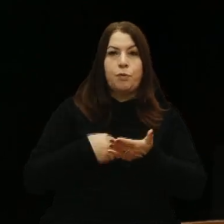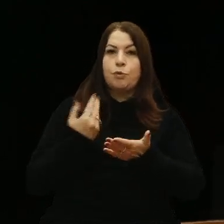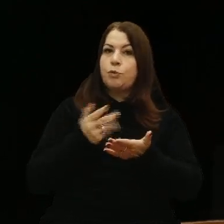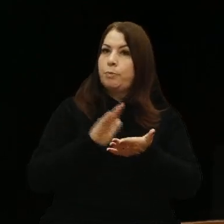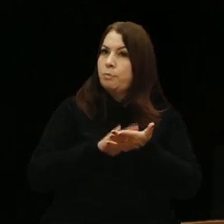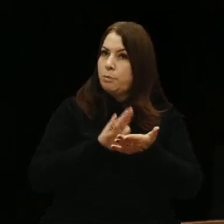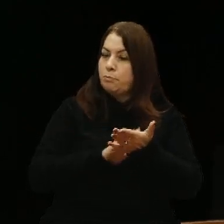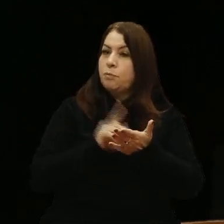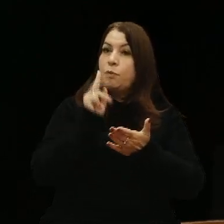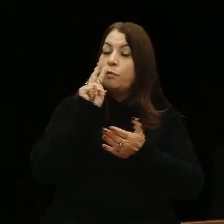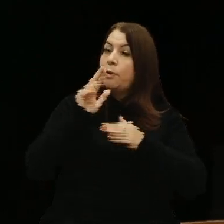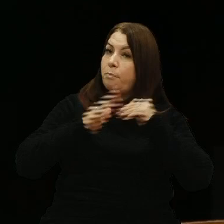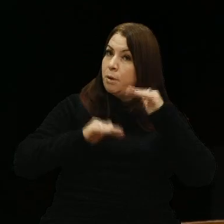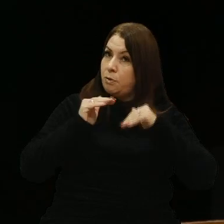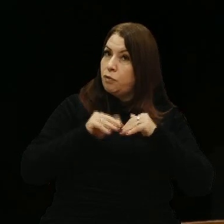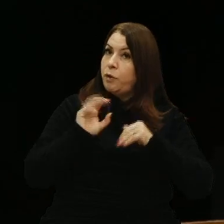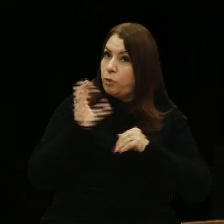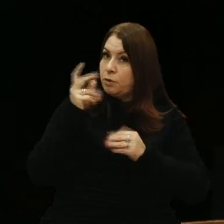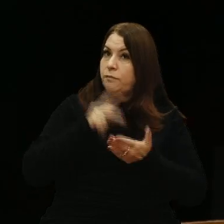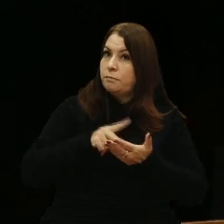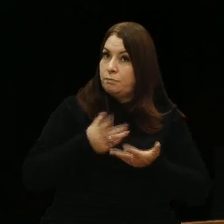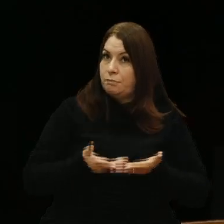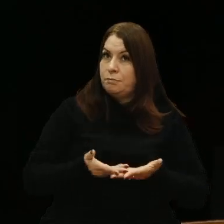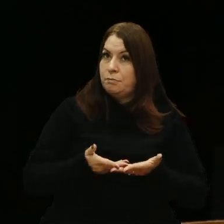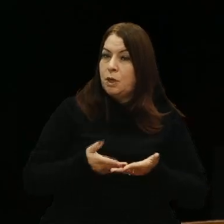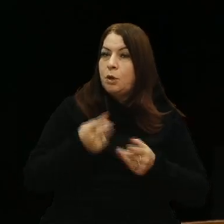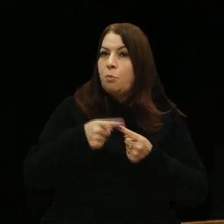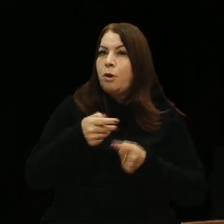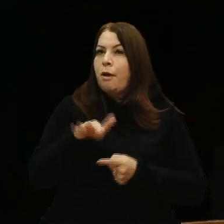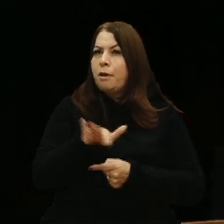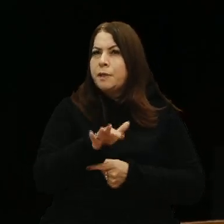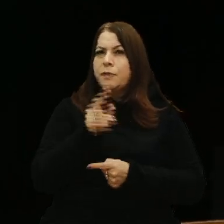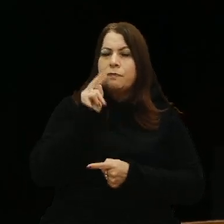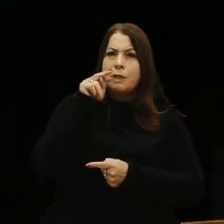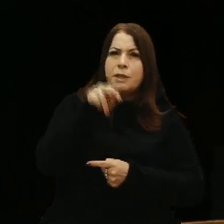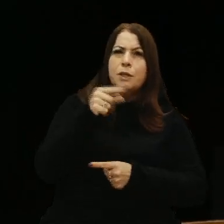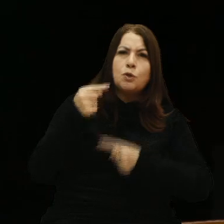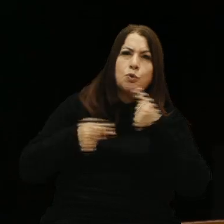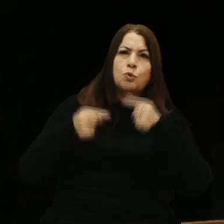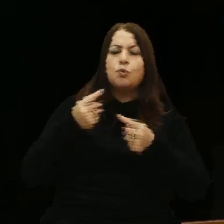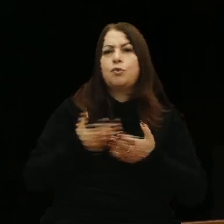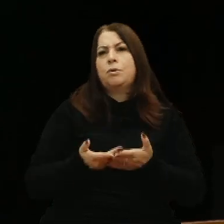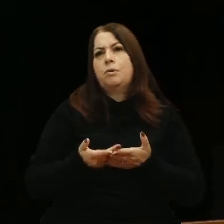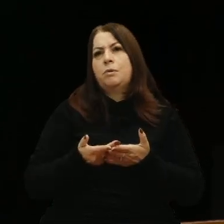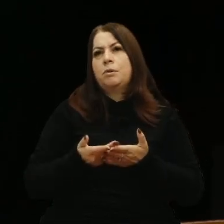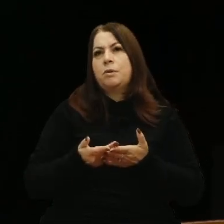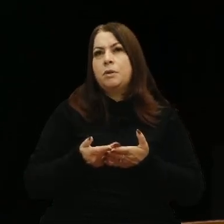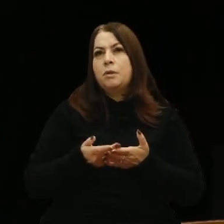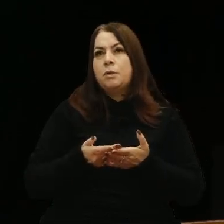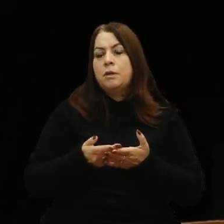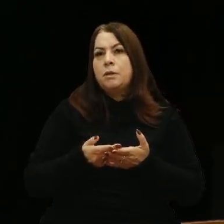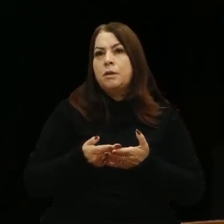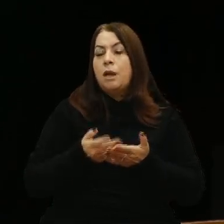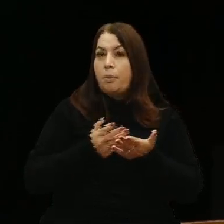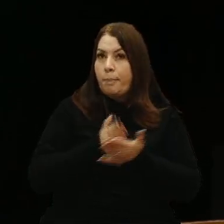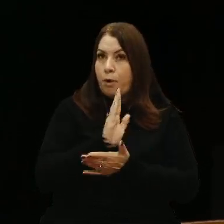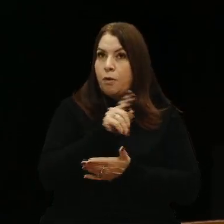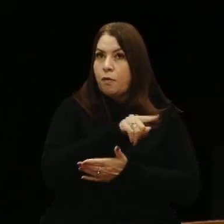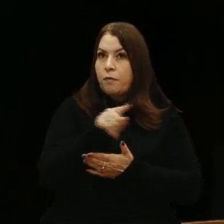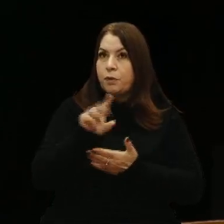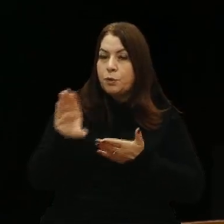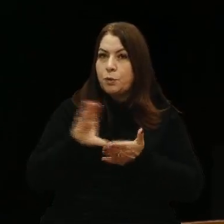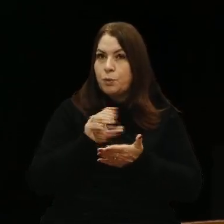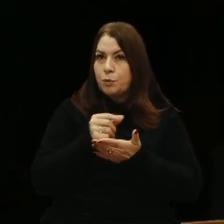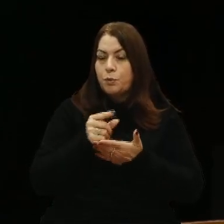na prática isso vai acontecer. Porque, por vezes, a gente vem aqui discutir, aprova-se, como aprovou, o